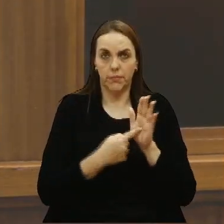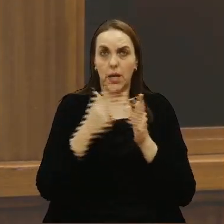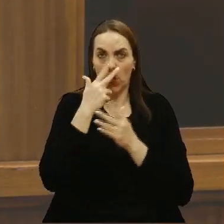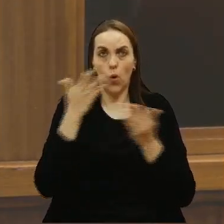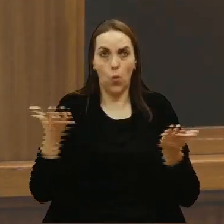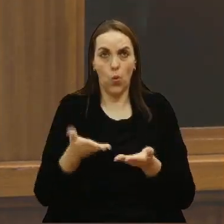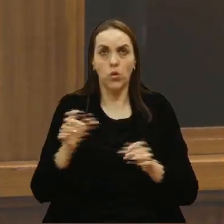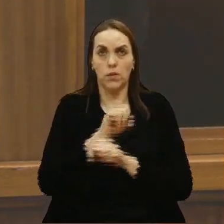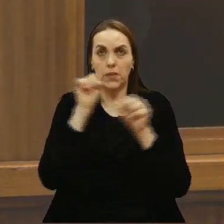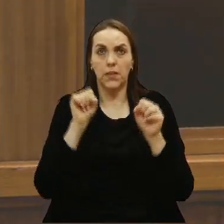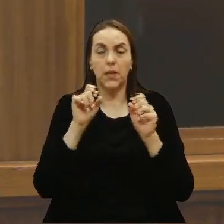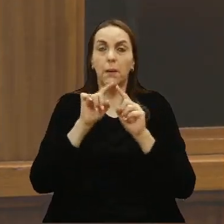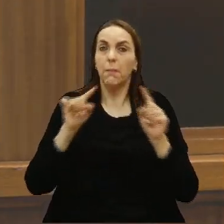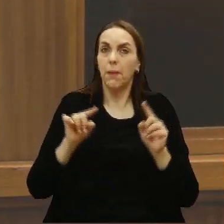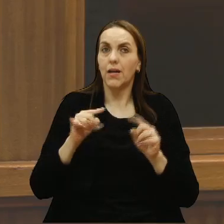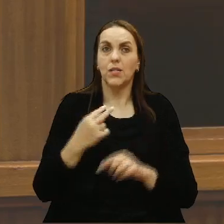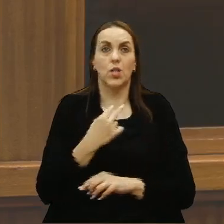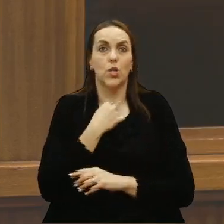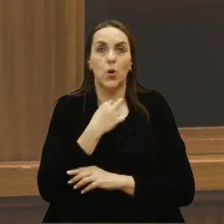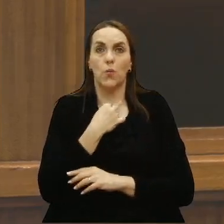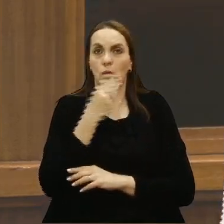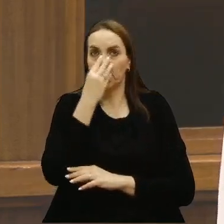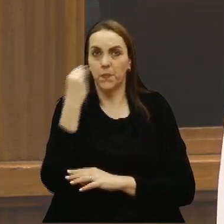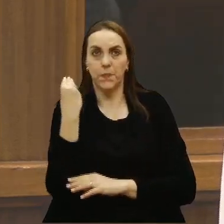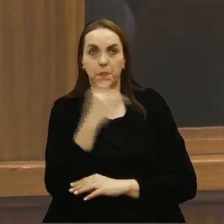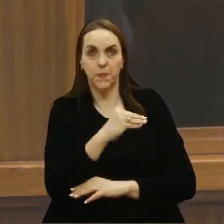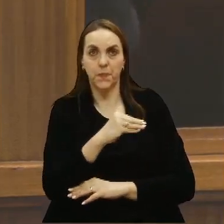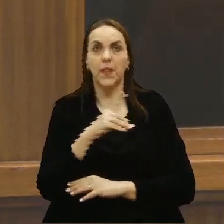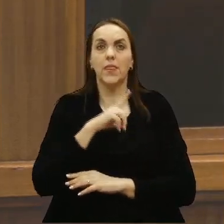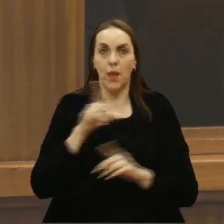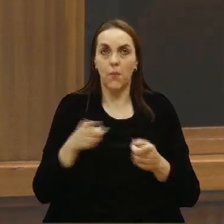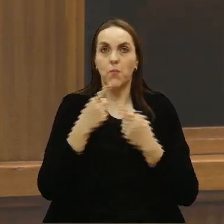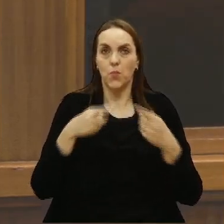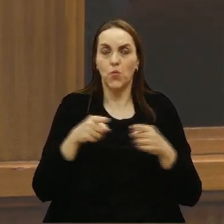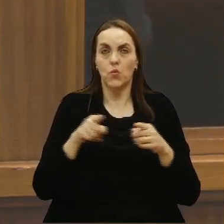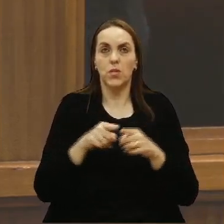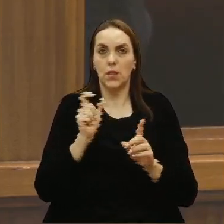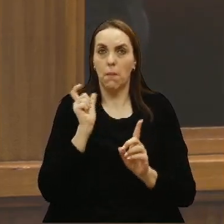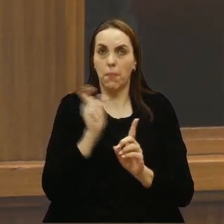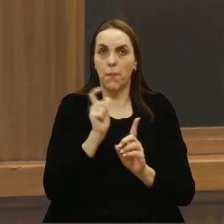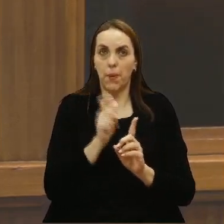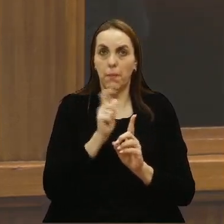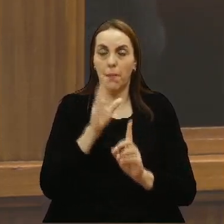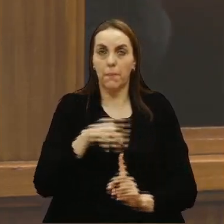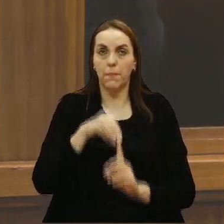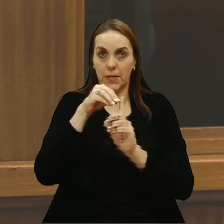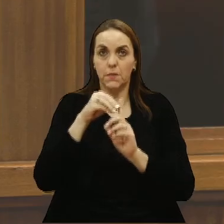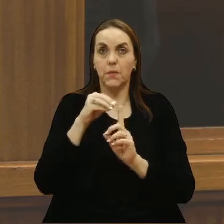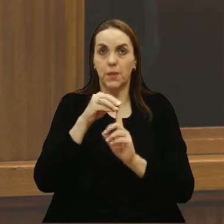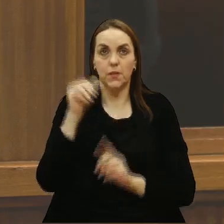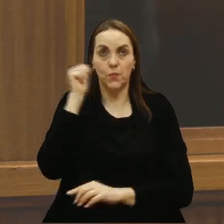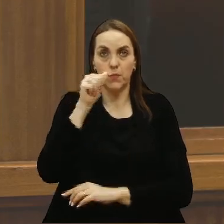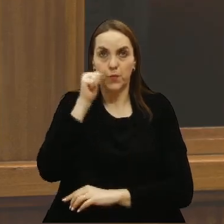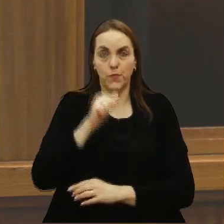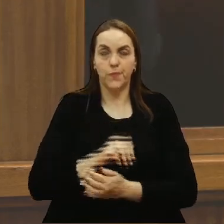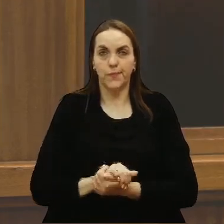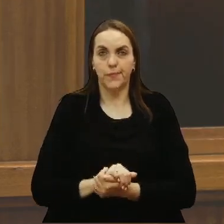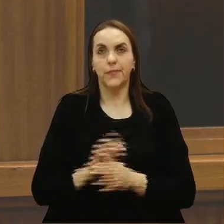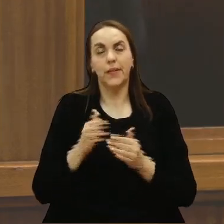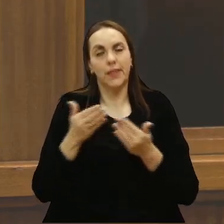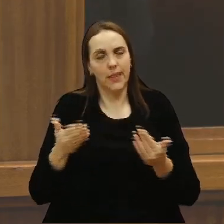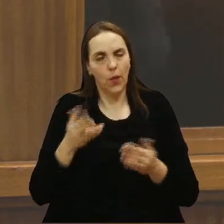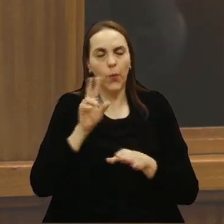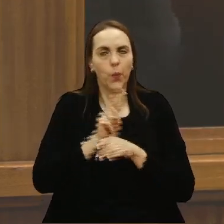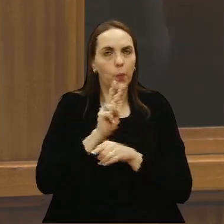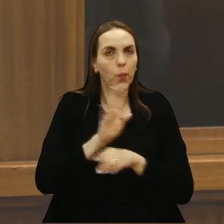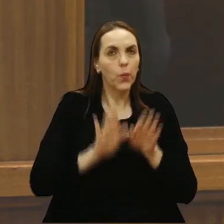de manhã, mas a gente não pode ignorar que há músicas também que ofendem principalmente as mulheres. Então, vamos